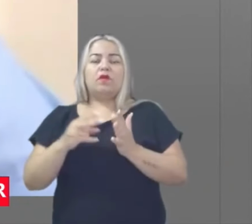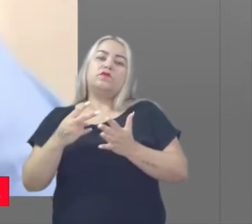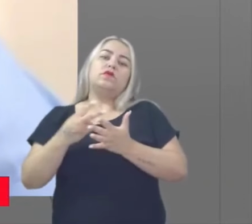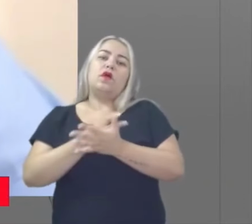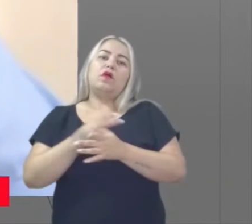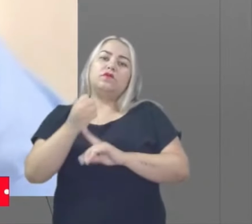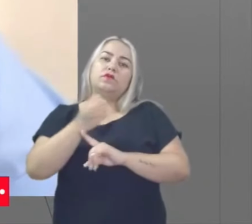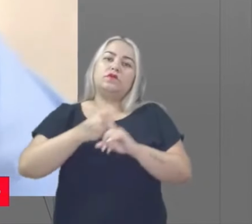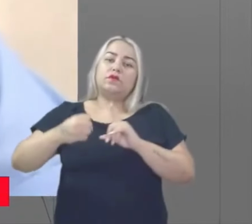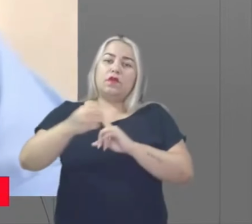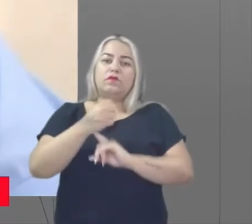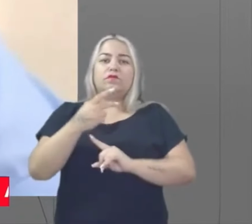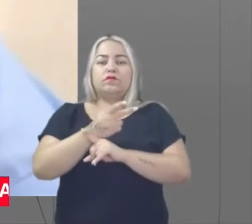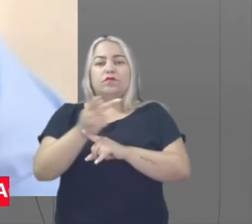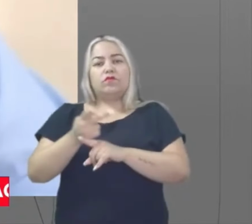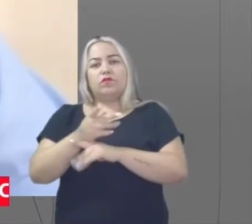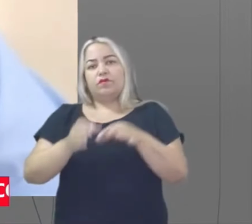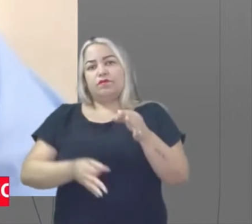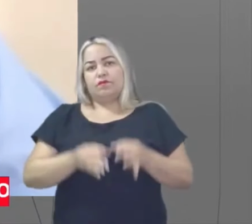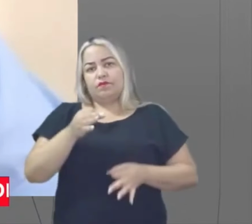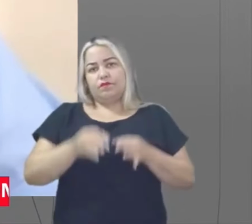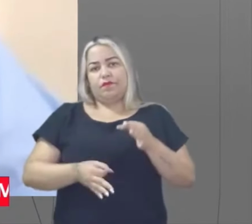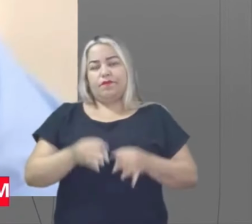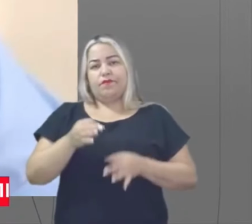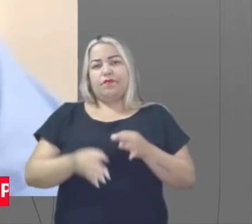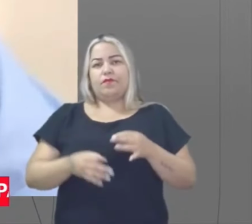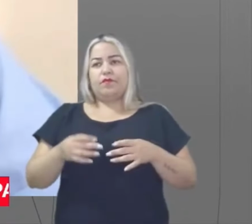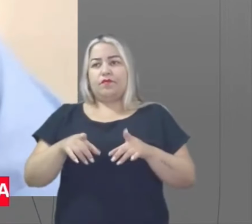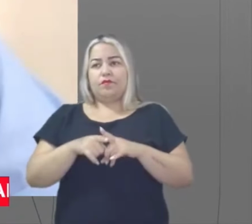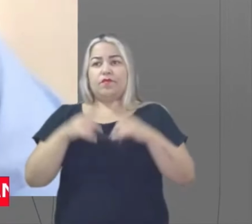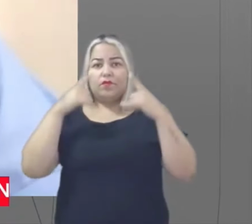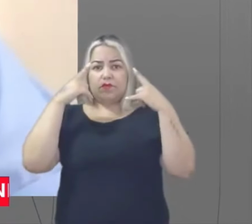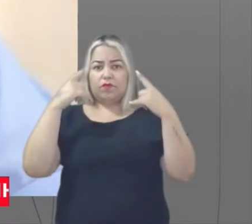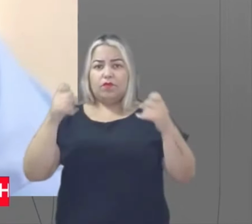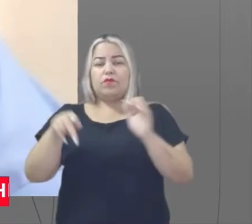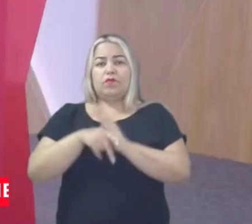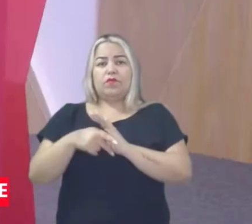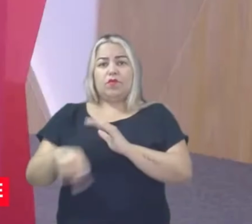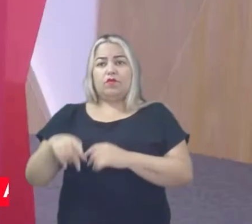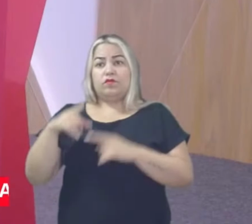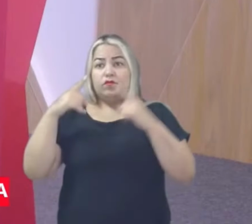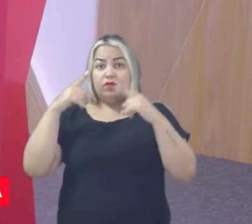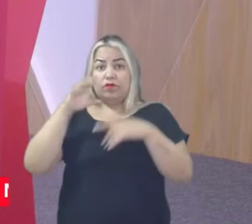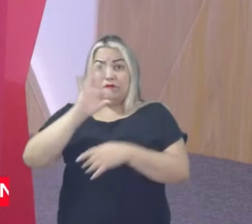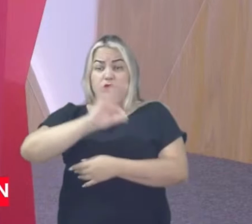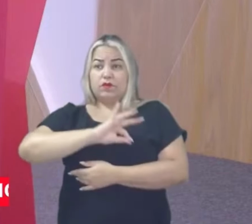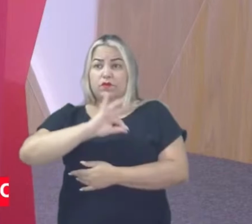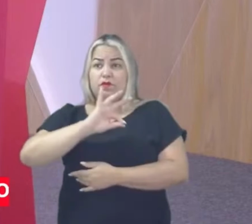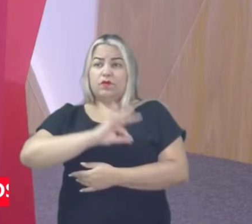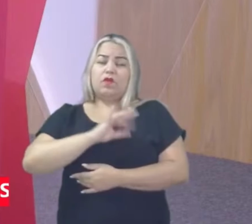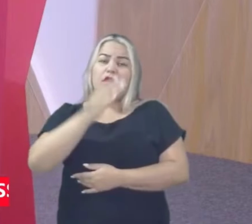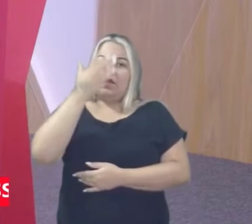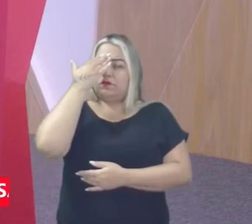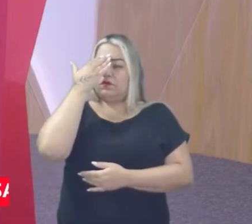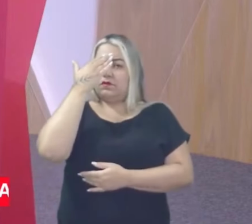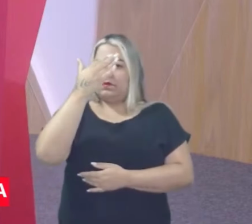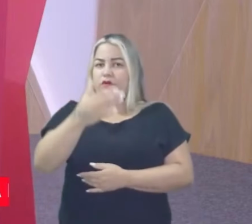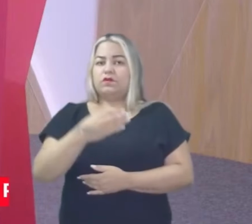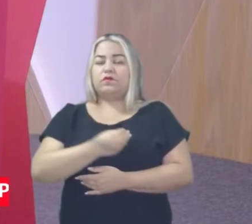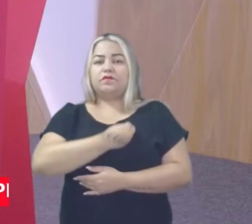que a sociedade tem por justiça nos casos de violações praticadas por policiais. Claudinho, queria agradecer muito